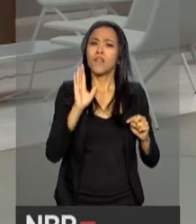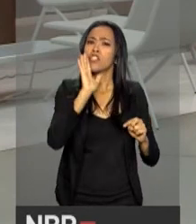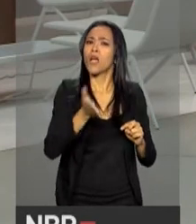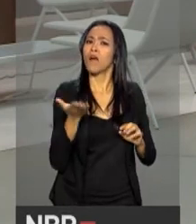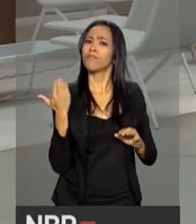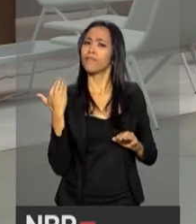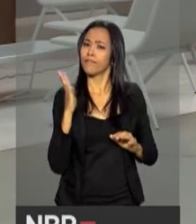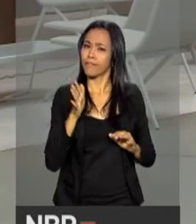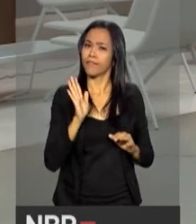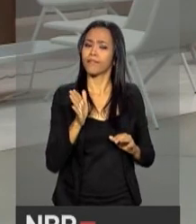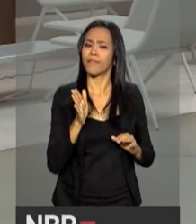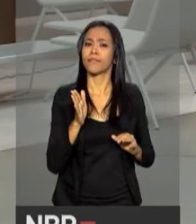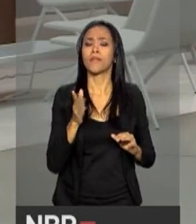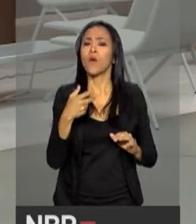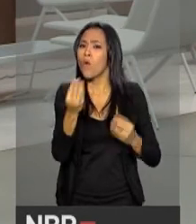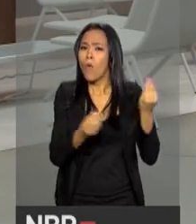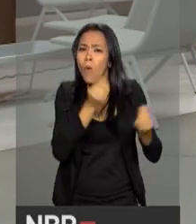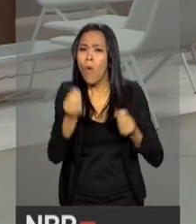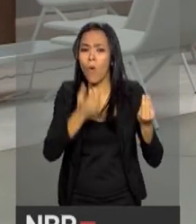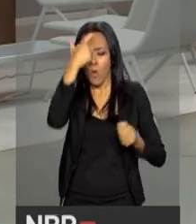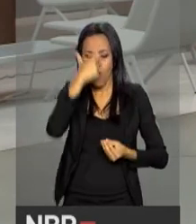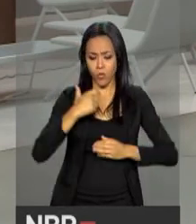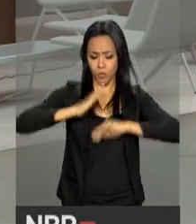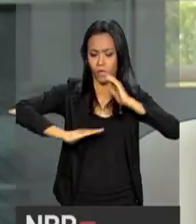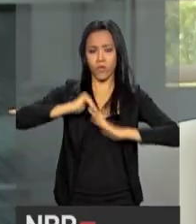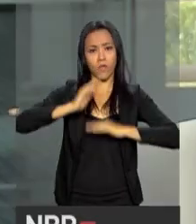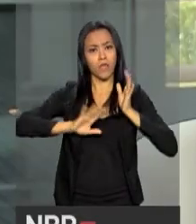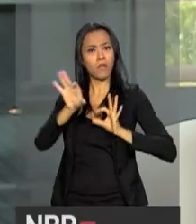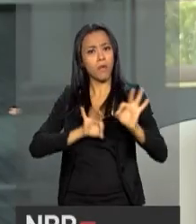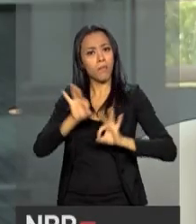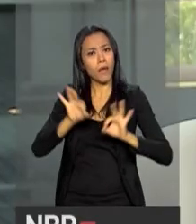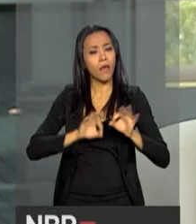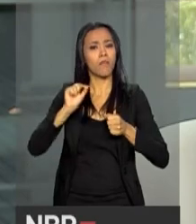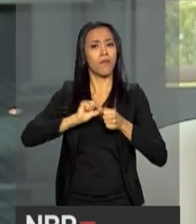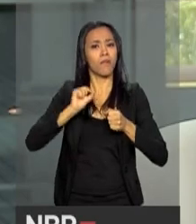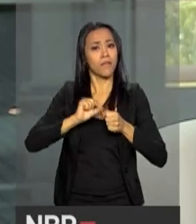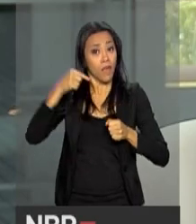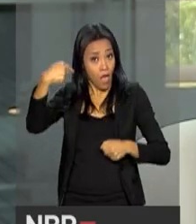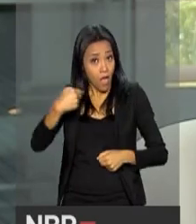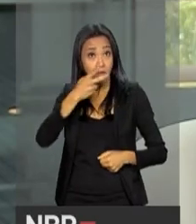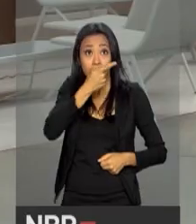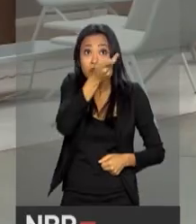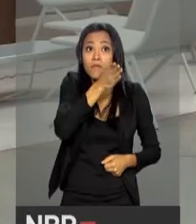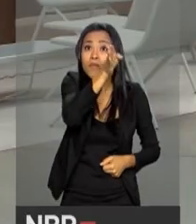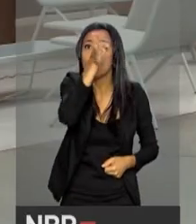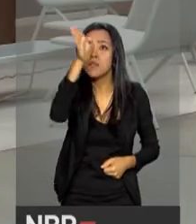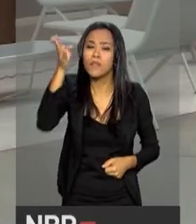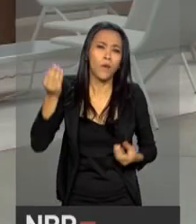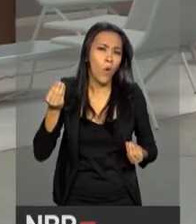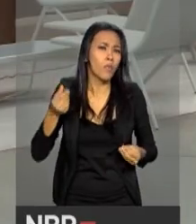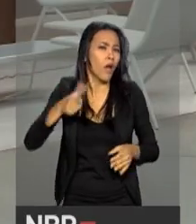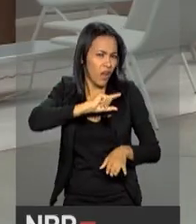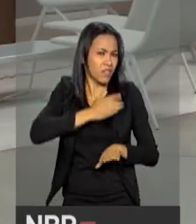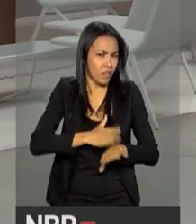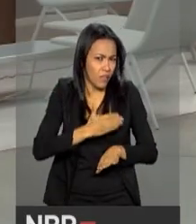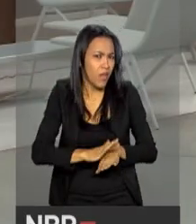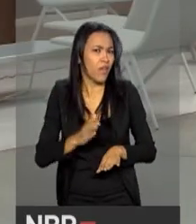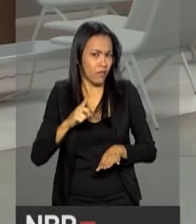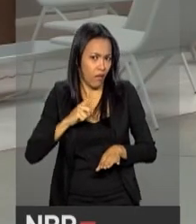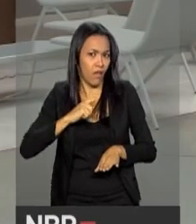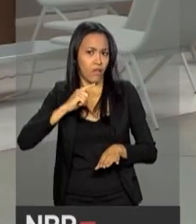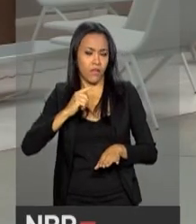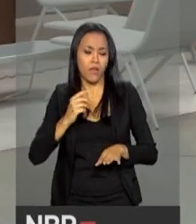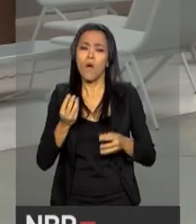bloco anterior sobre como os recenseadores se prepararam para fazer essas visitas eles passarão por treinamento capacitação